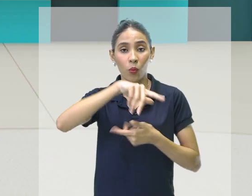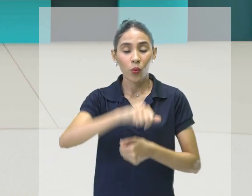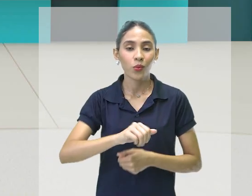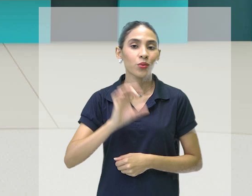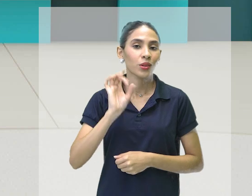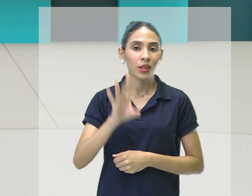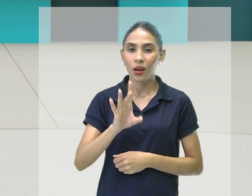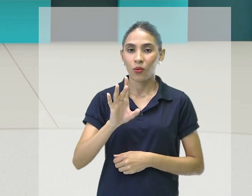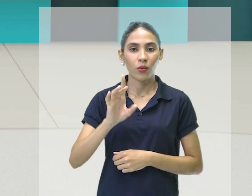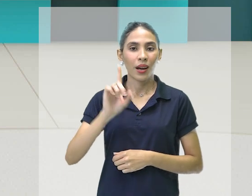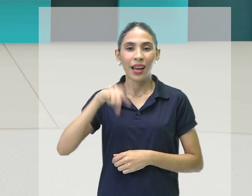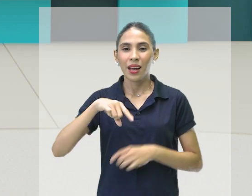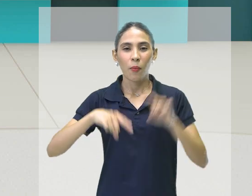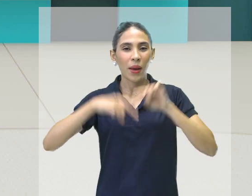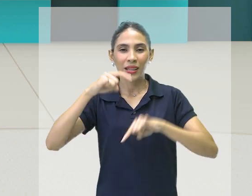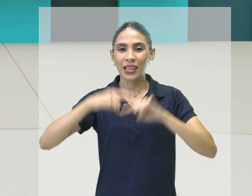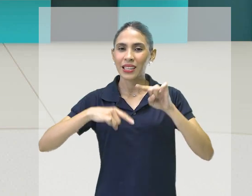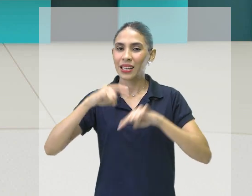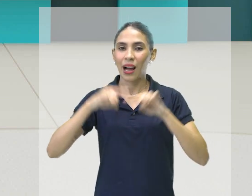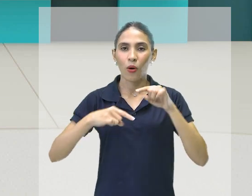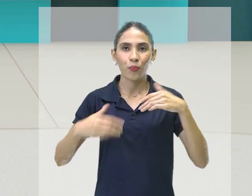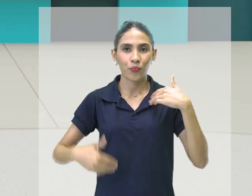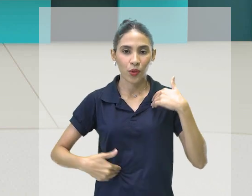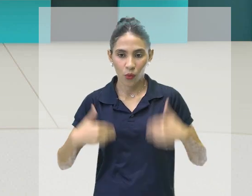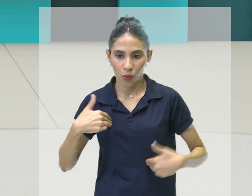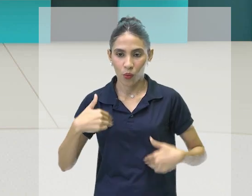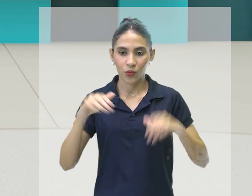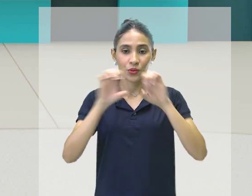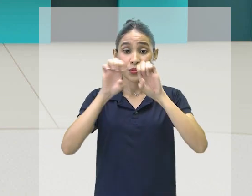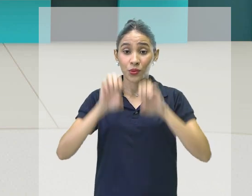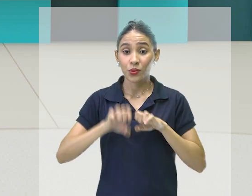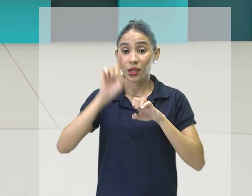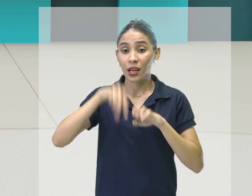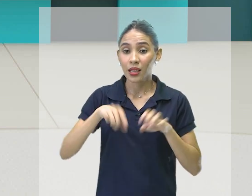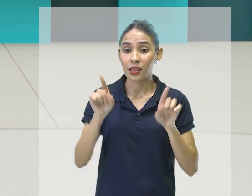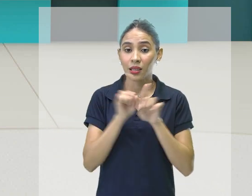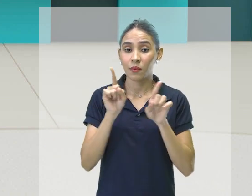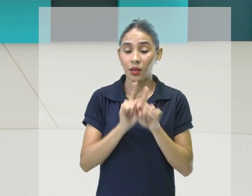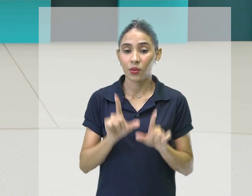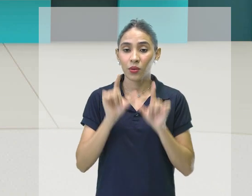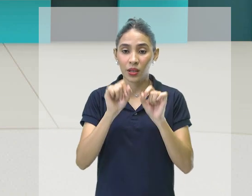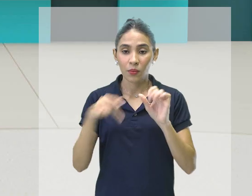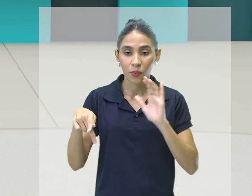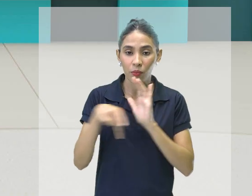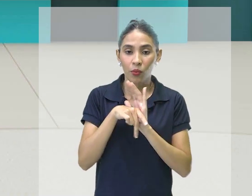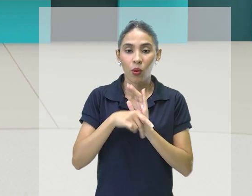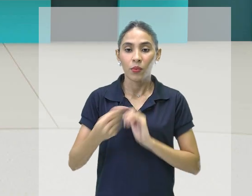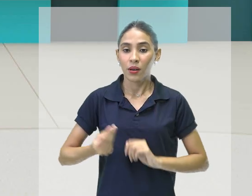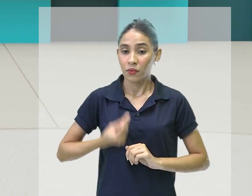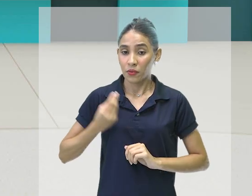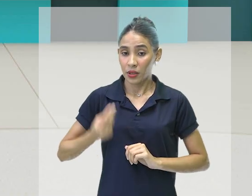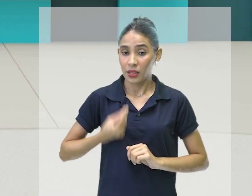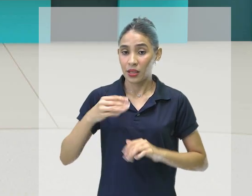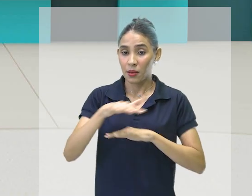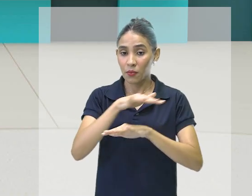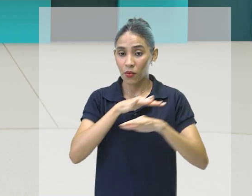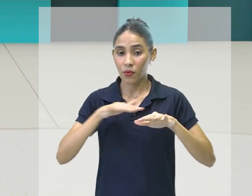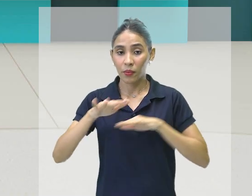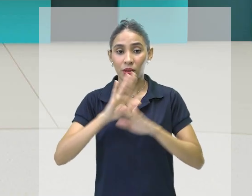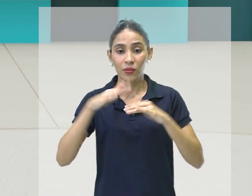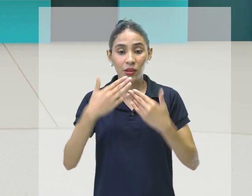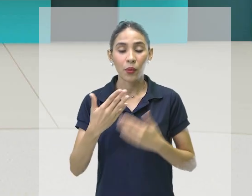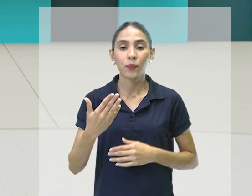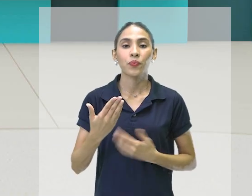mundo e não apenas um objeto físico. Ele é a própria existência em movimento. Então, o